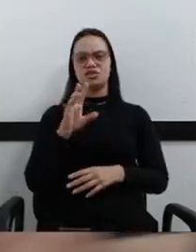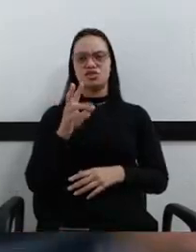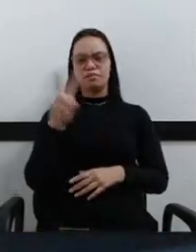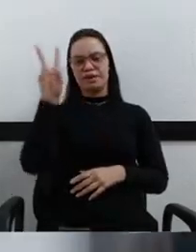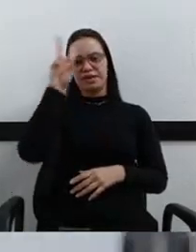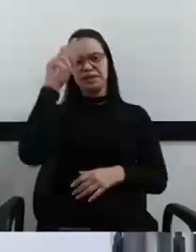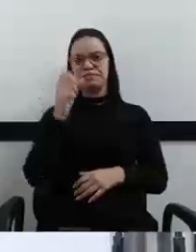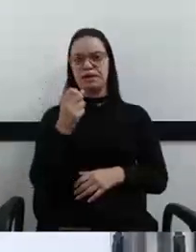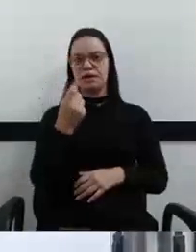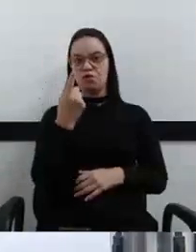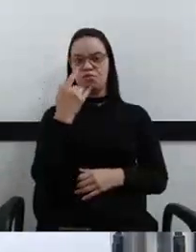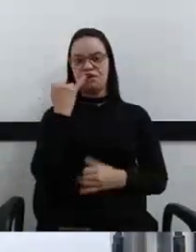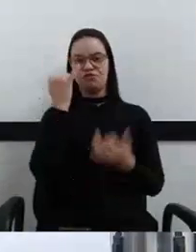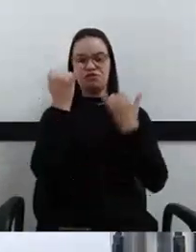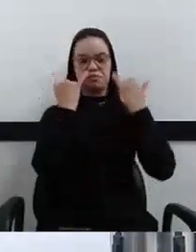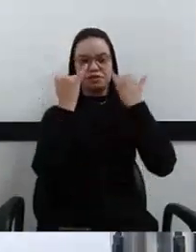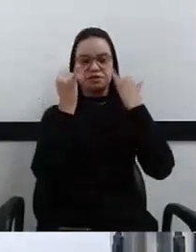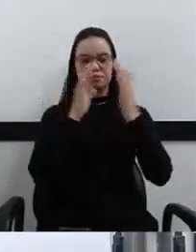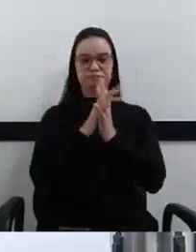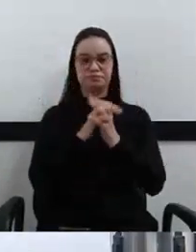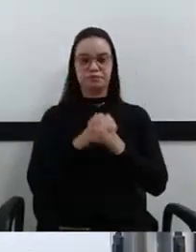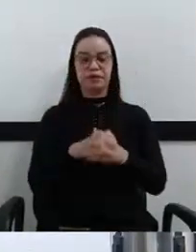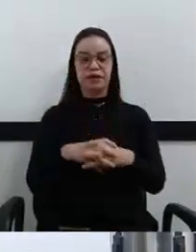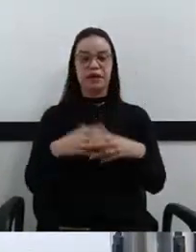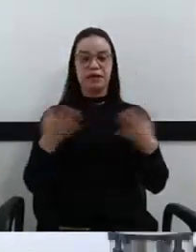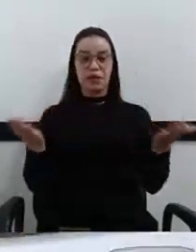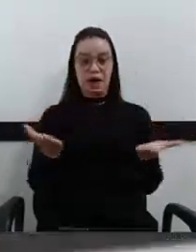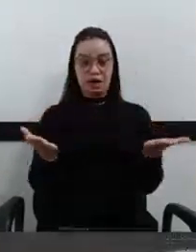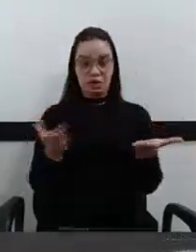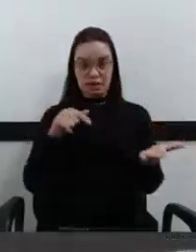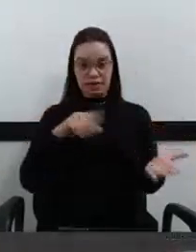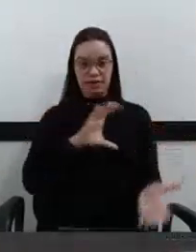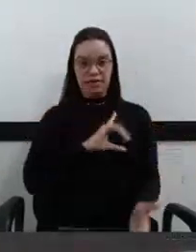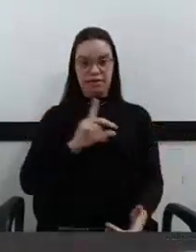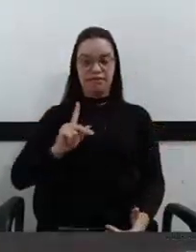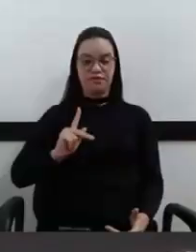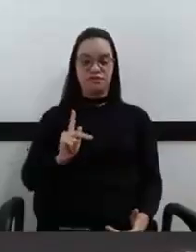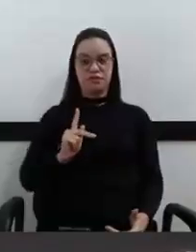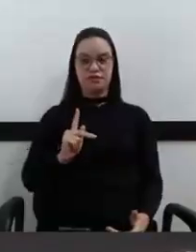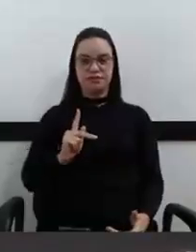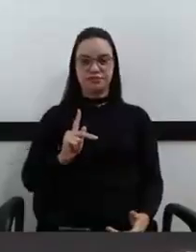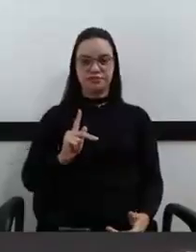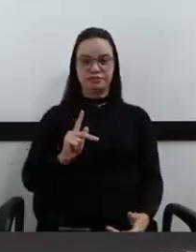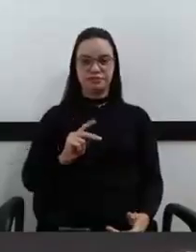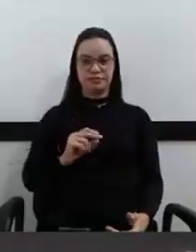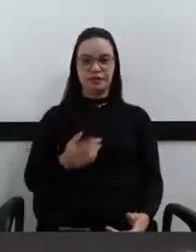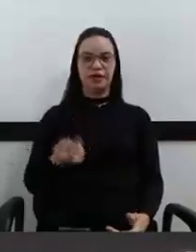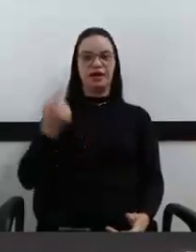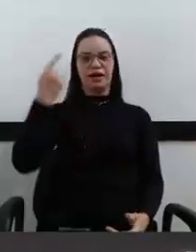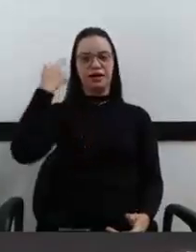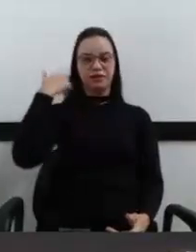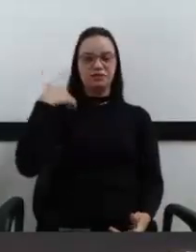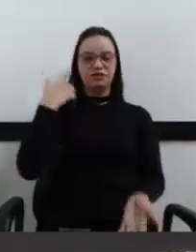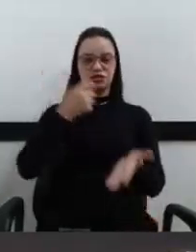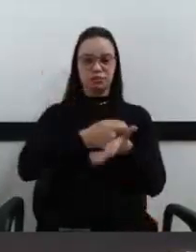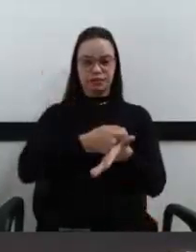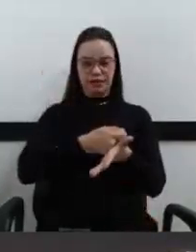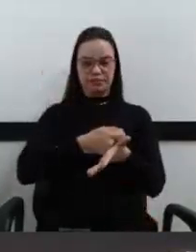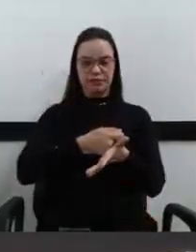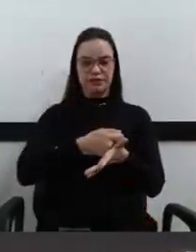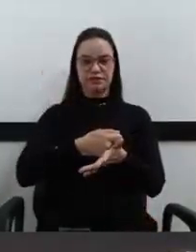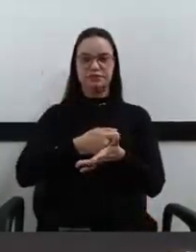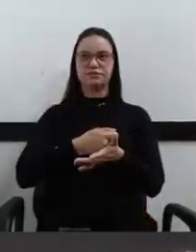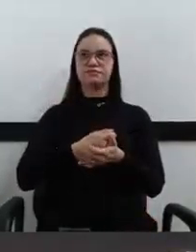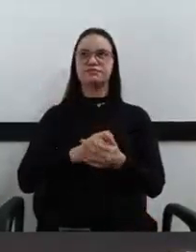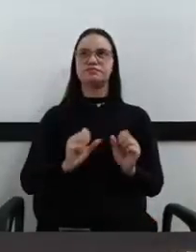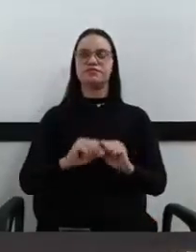uma questão que, atualmente, na Defensoria, antes do efetivo pagamento, claro, né, é possível